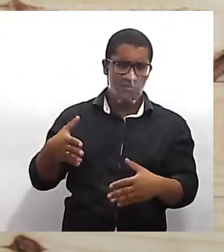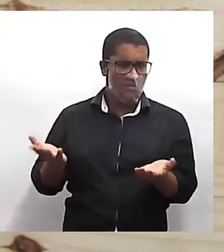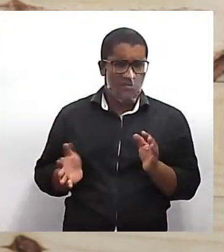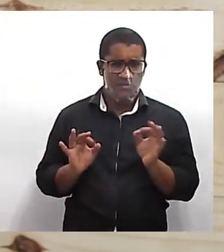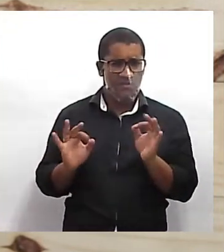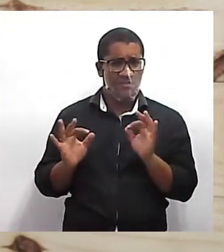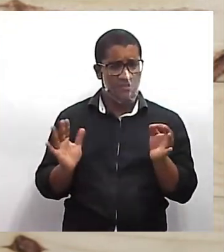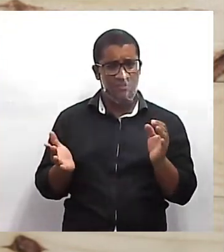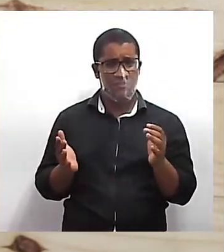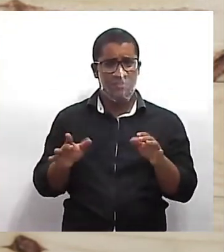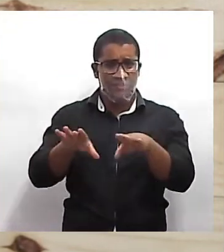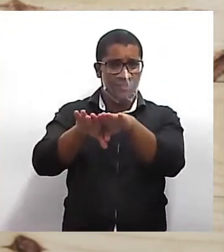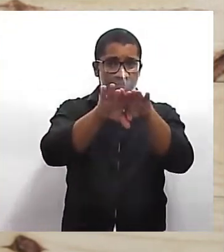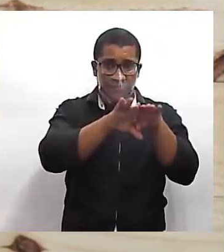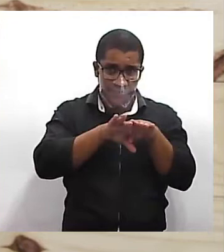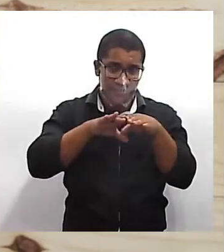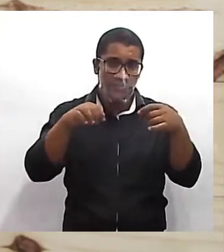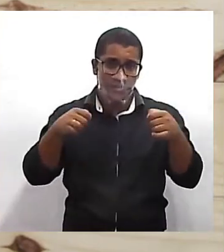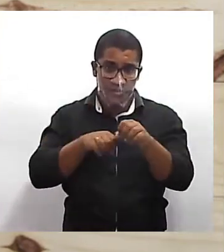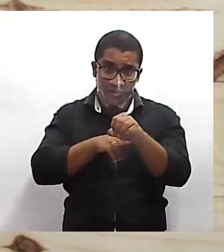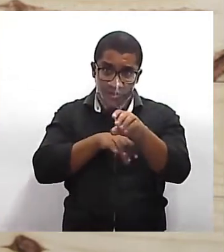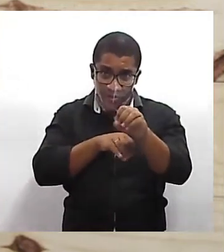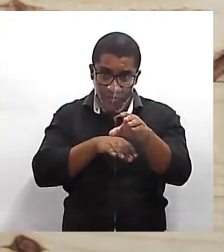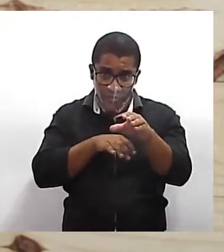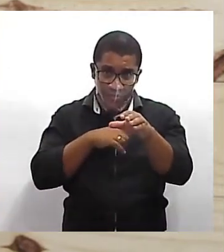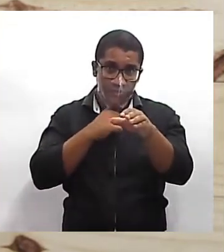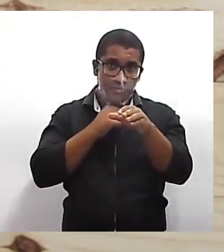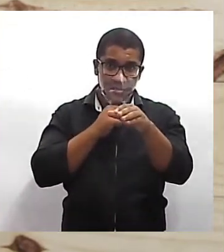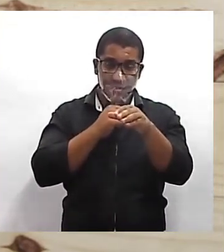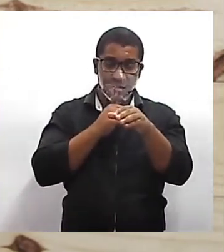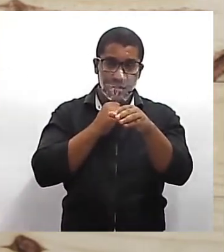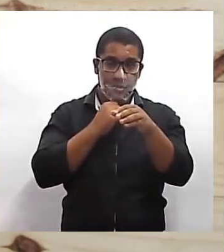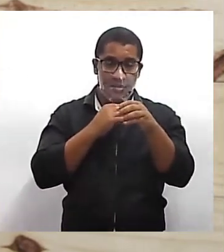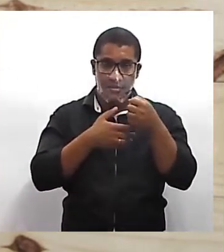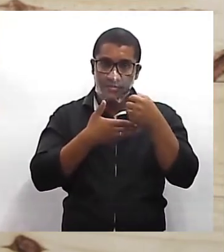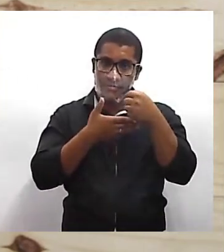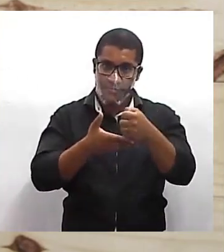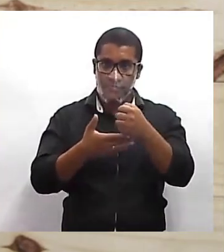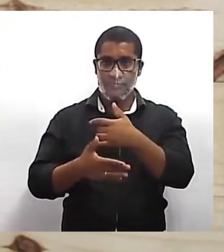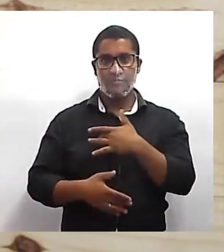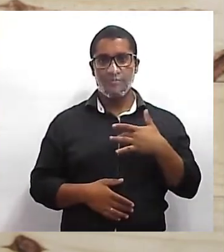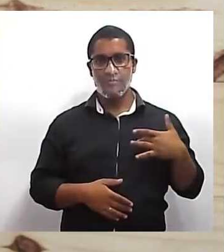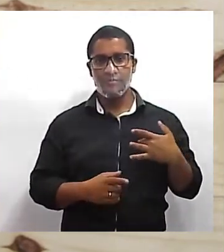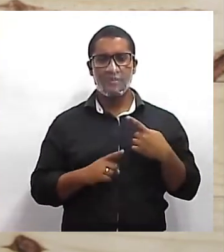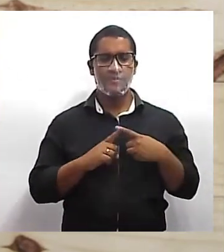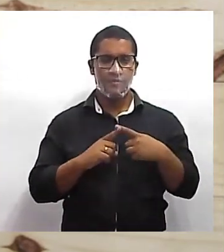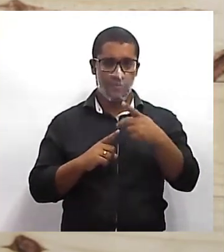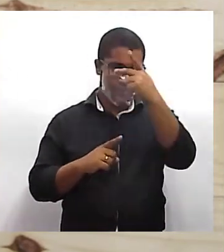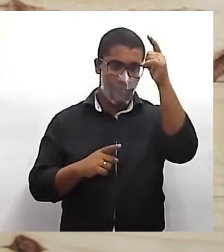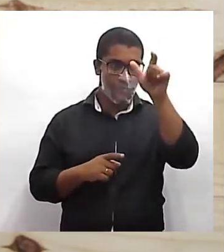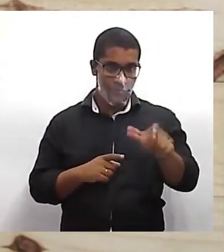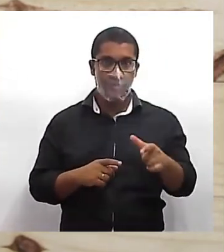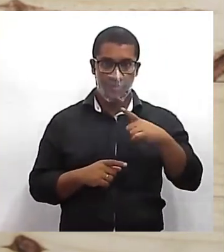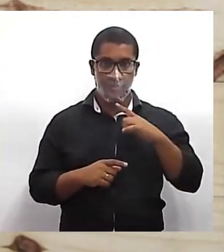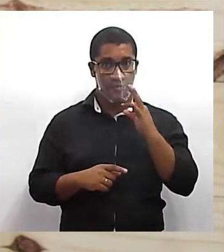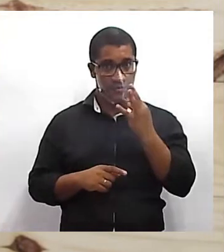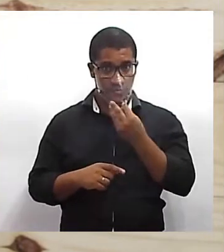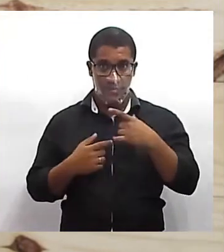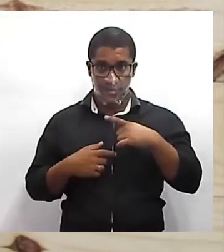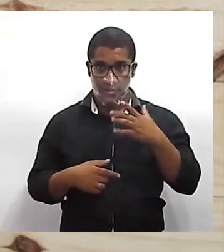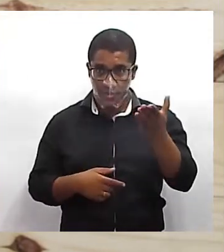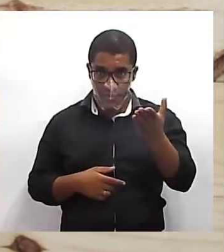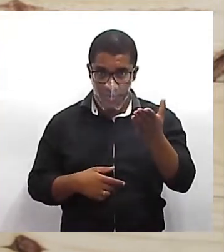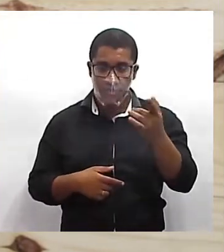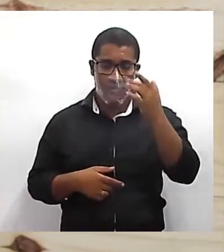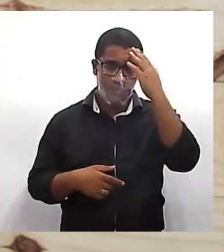importante ter essa compreensão. A educação promove a saúde, porque o sujeito que tem conhecimento, ele sabe, né,